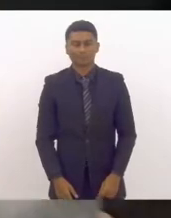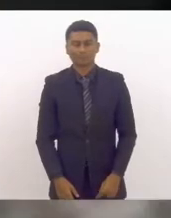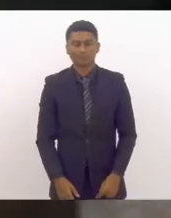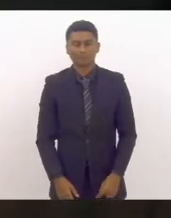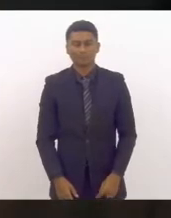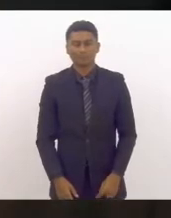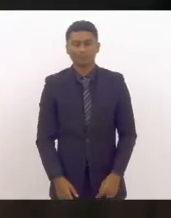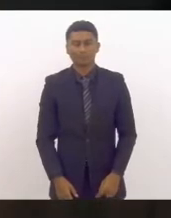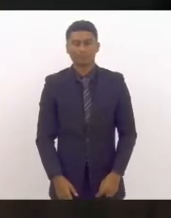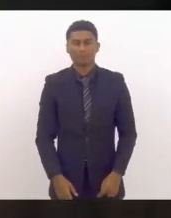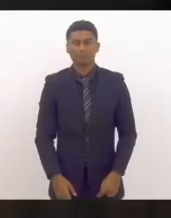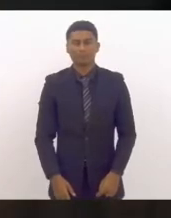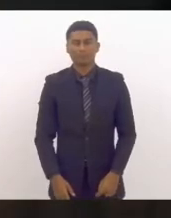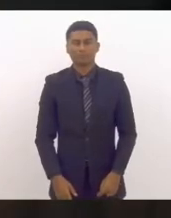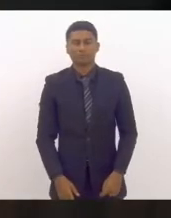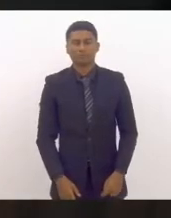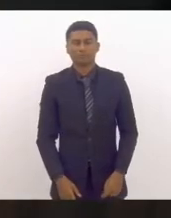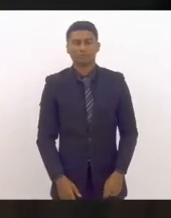Gostei